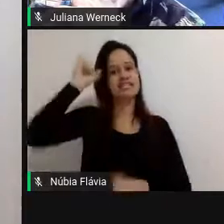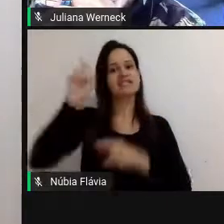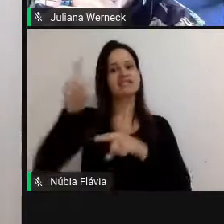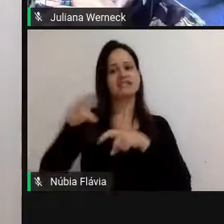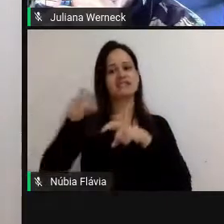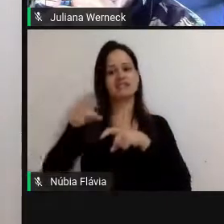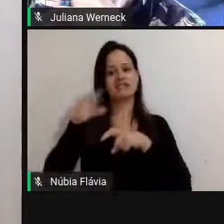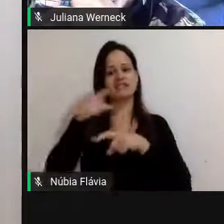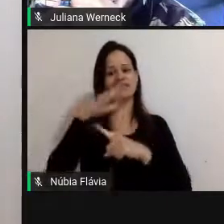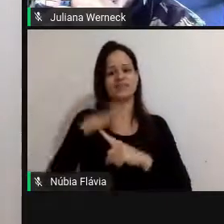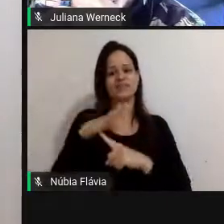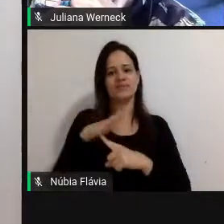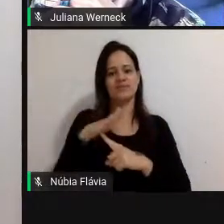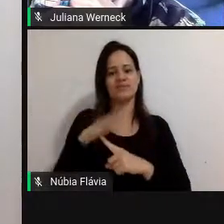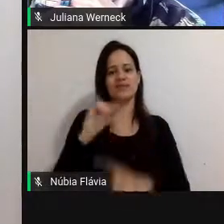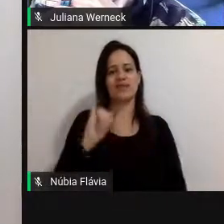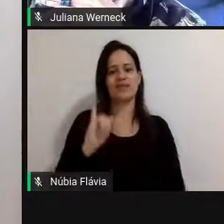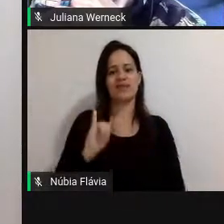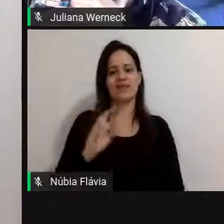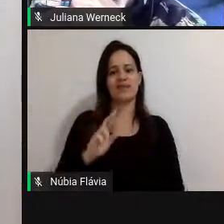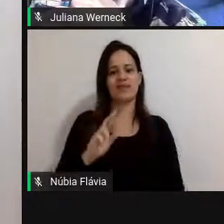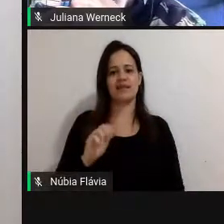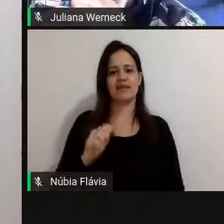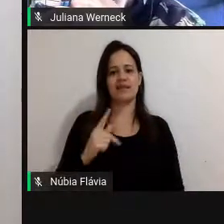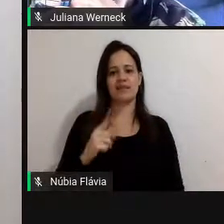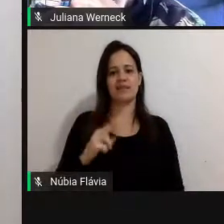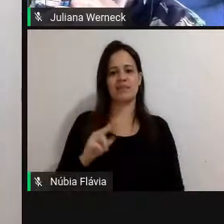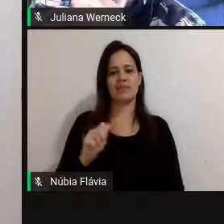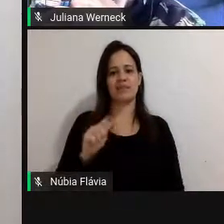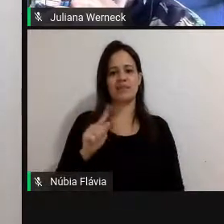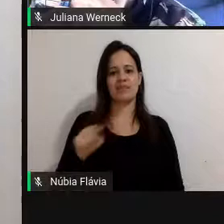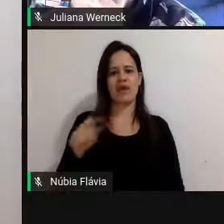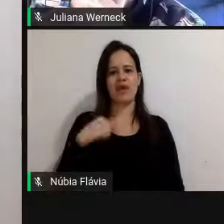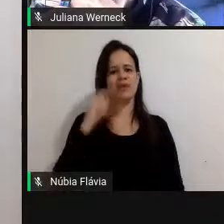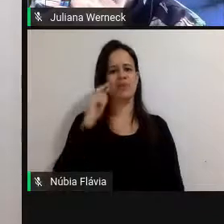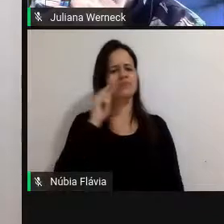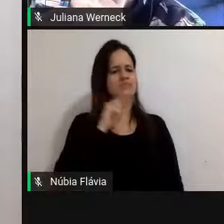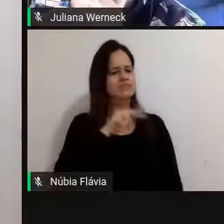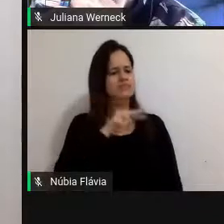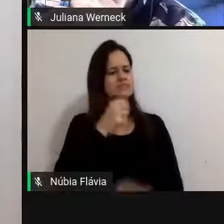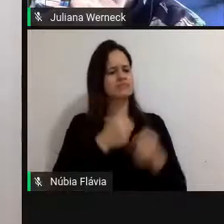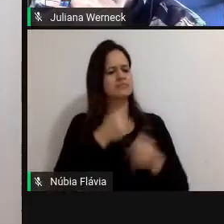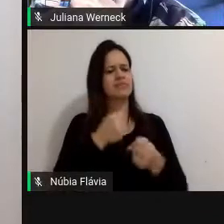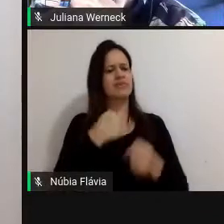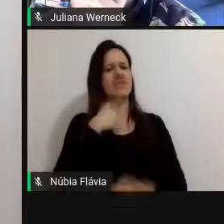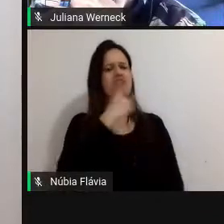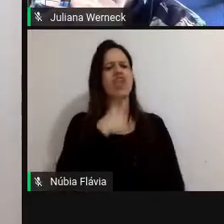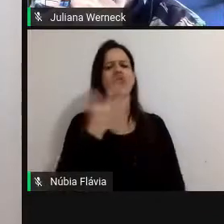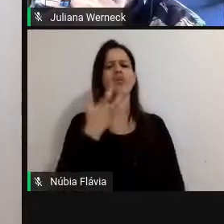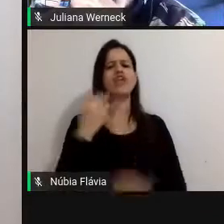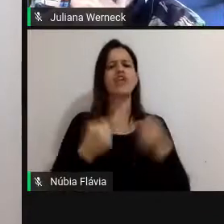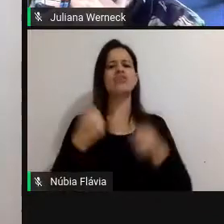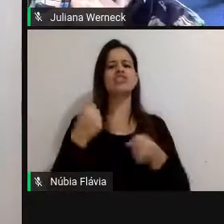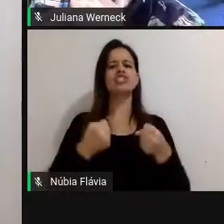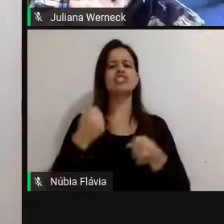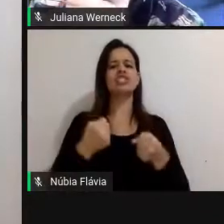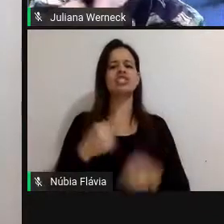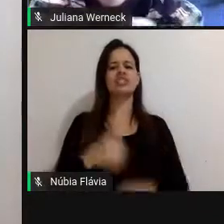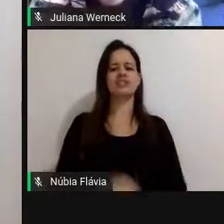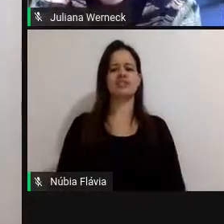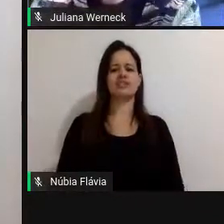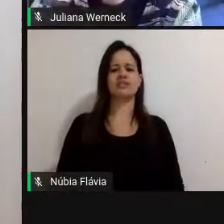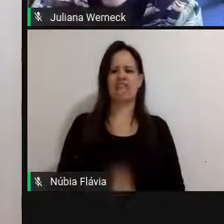E quando a gente estava andando na estrada de chão, assim, tudo tranquilo, eu dei uma olhada para ele dirigindo e falei assim, amor, eu quero dirigir o carro.